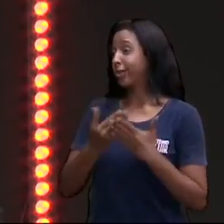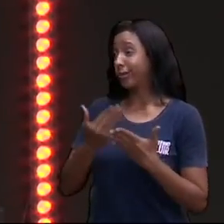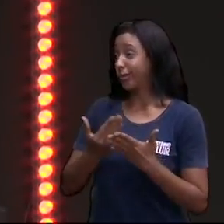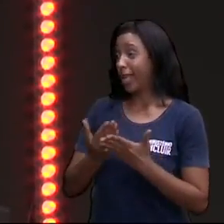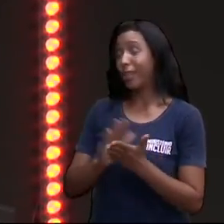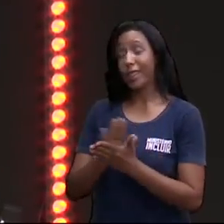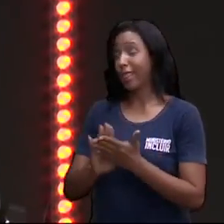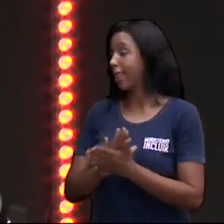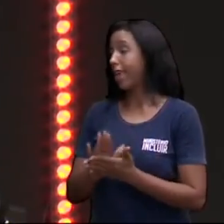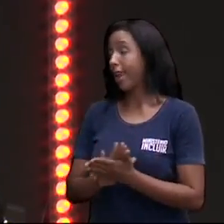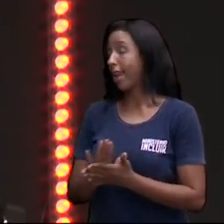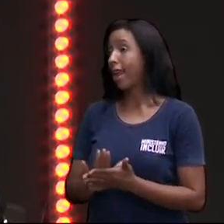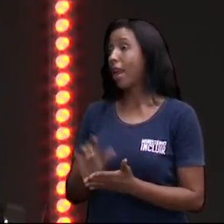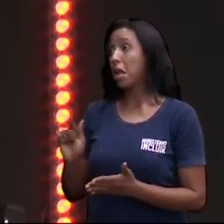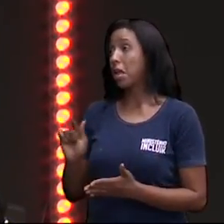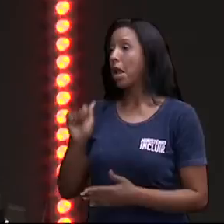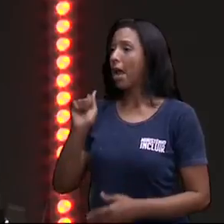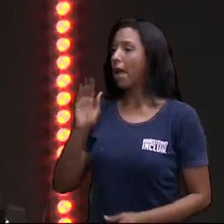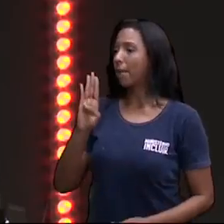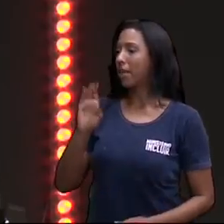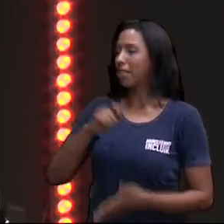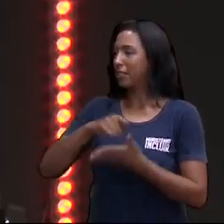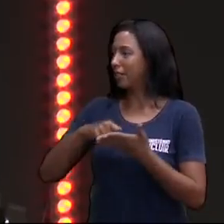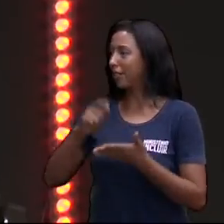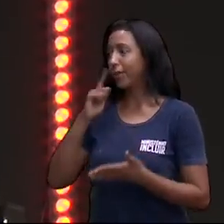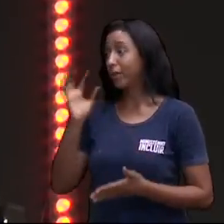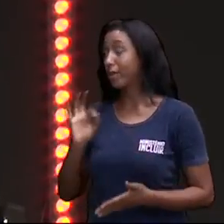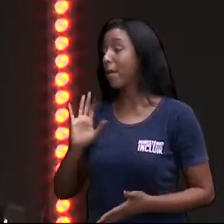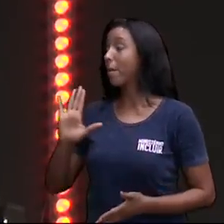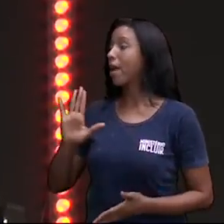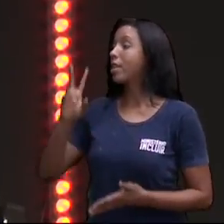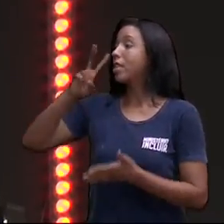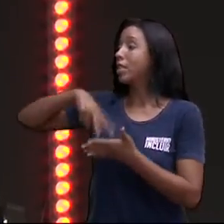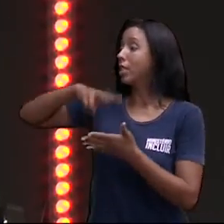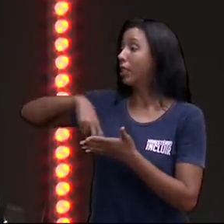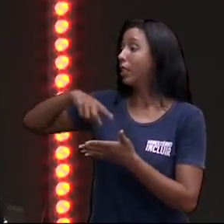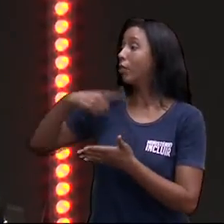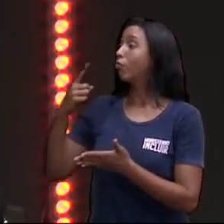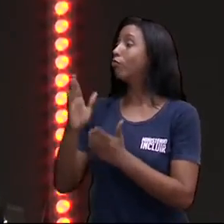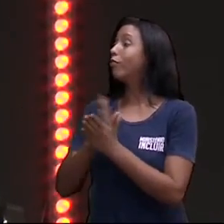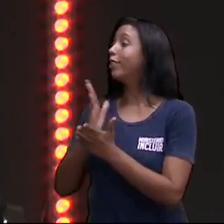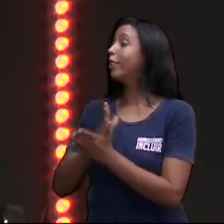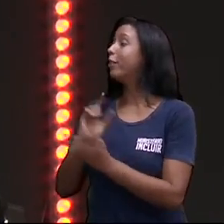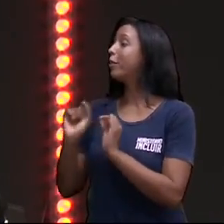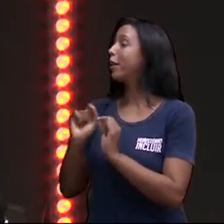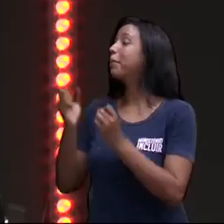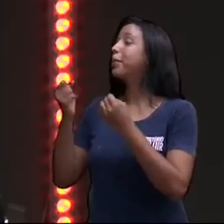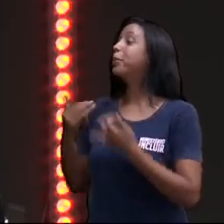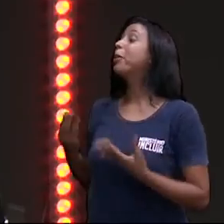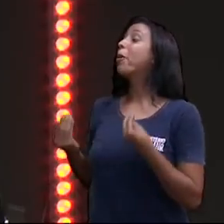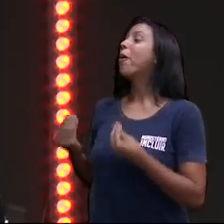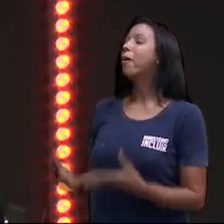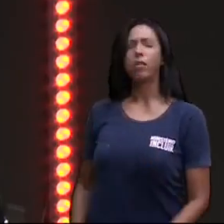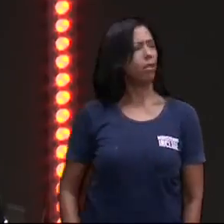um homem sem estudo ele era analfabeto mas tinha um livro que ele conseguia ler me explica isso pastor eu falei mas como